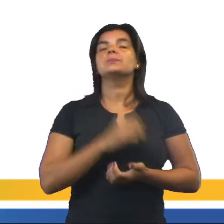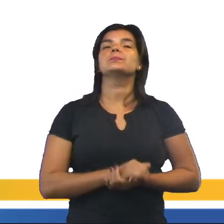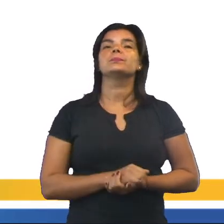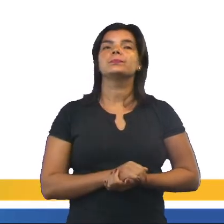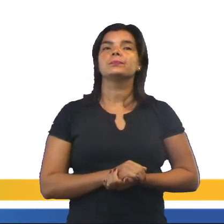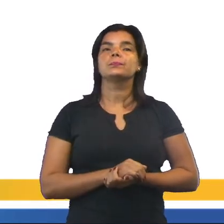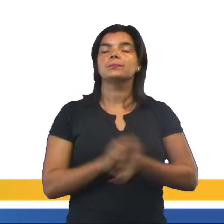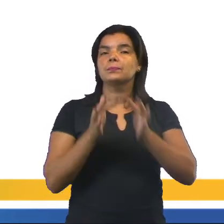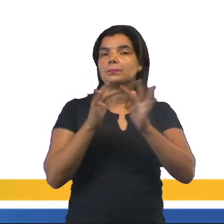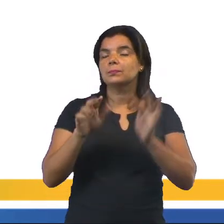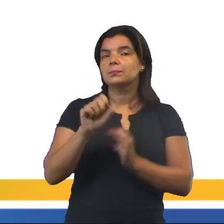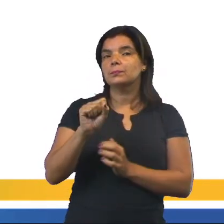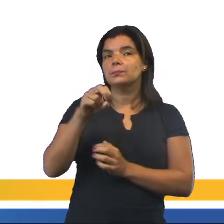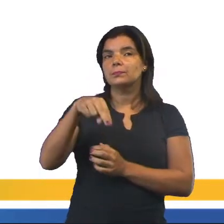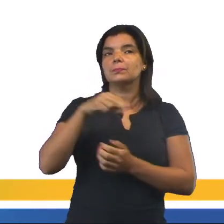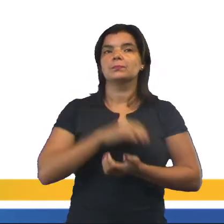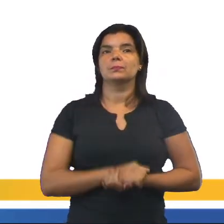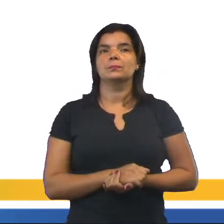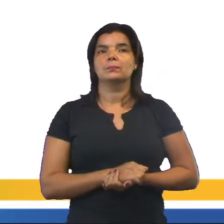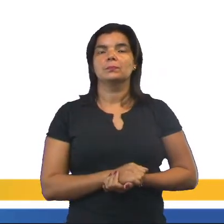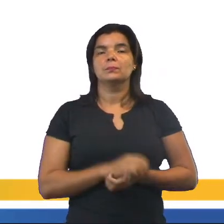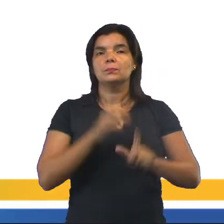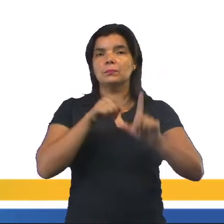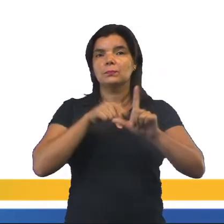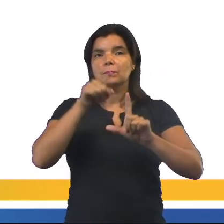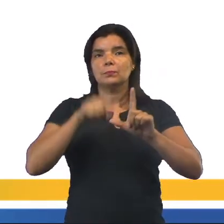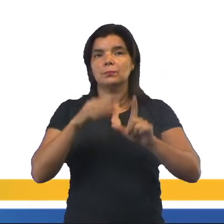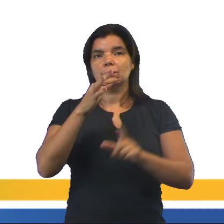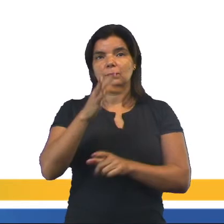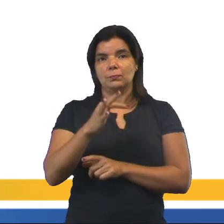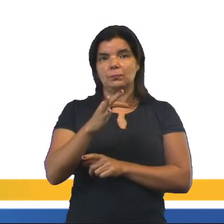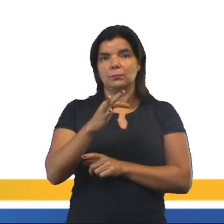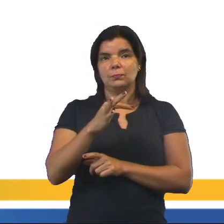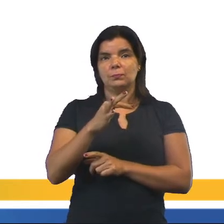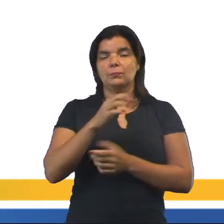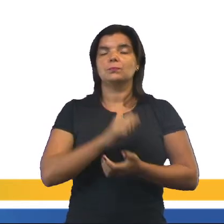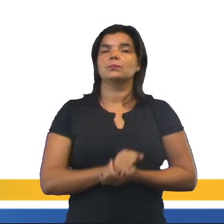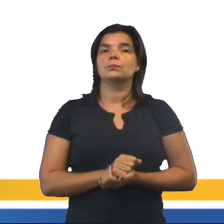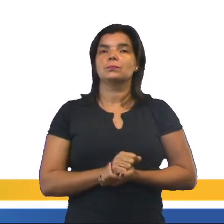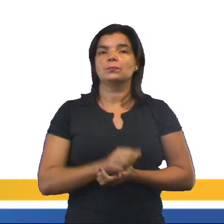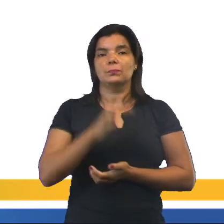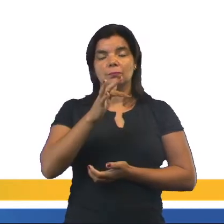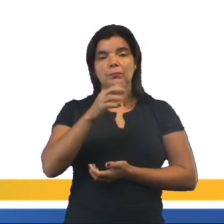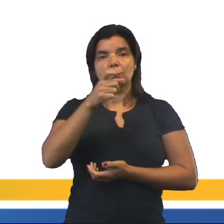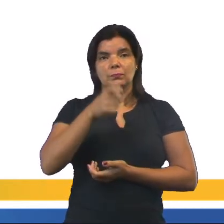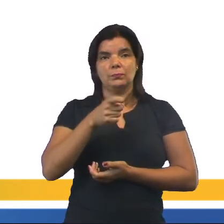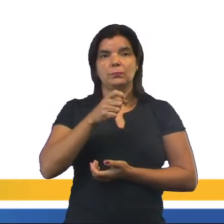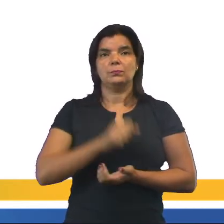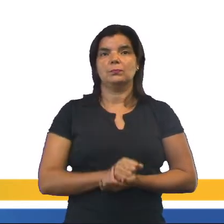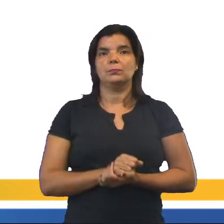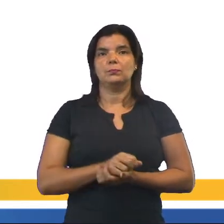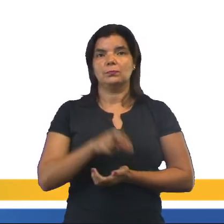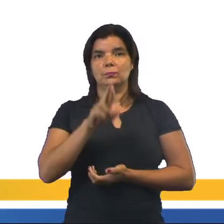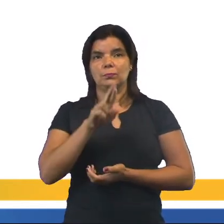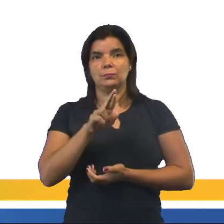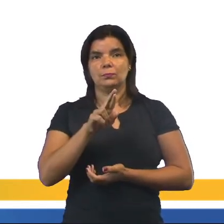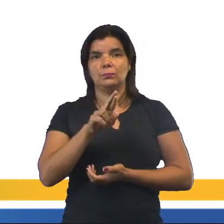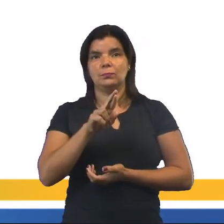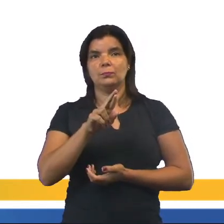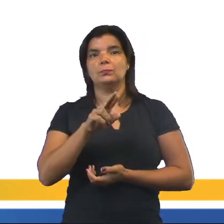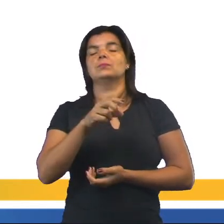a função de seno. O gráfico da função f de x dos reais em